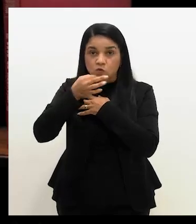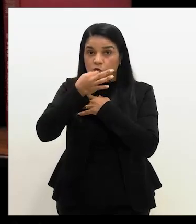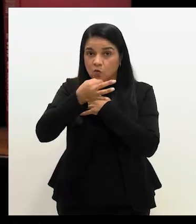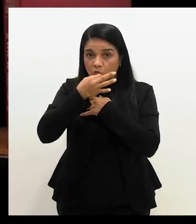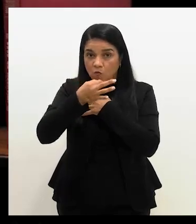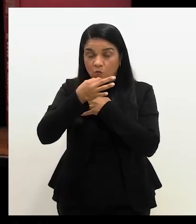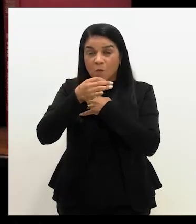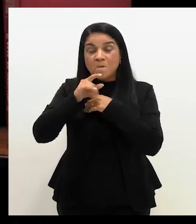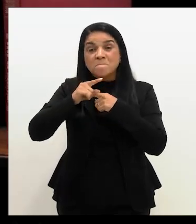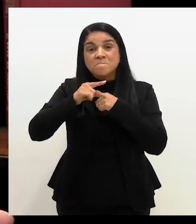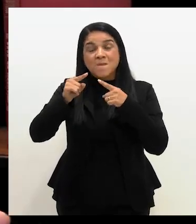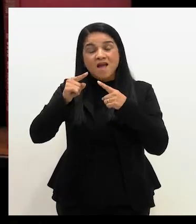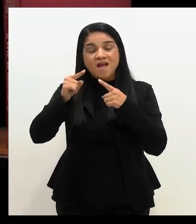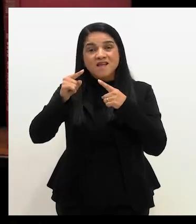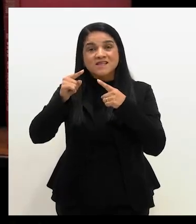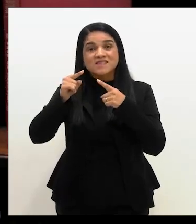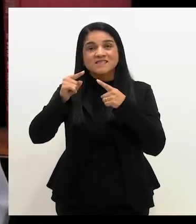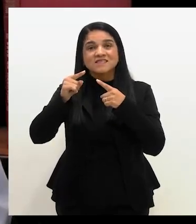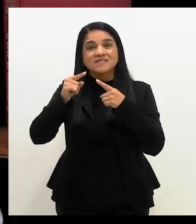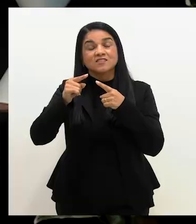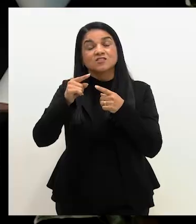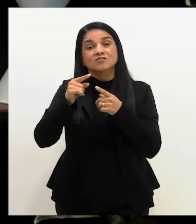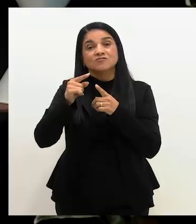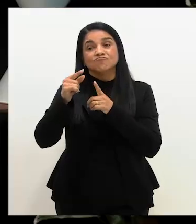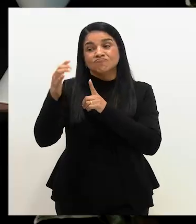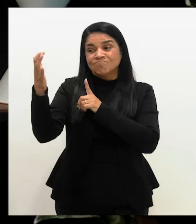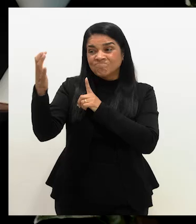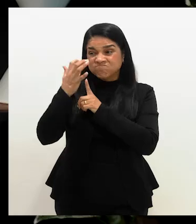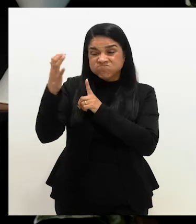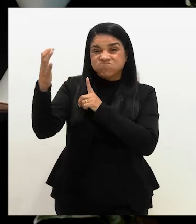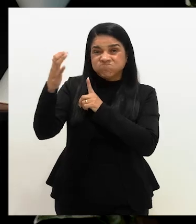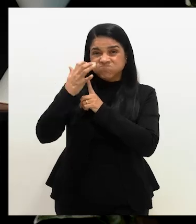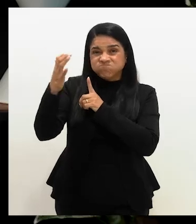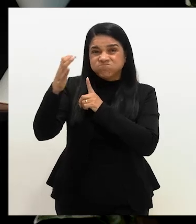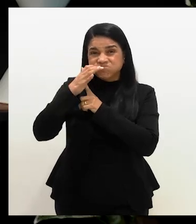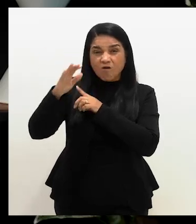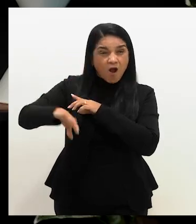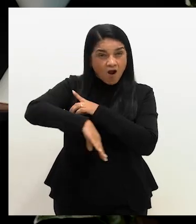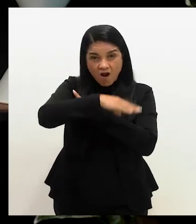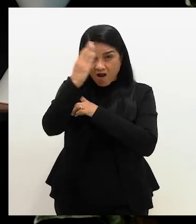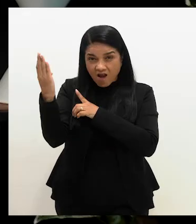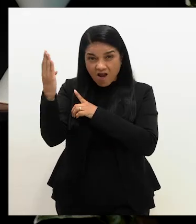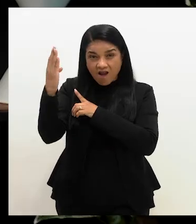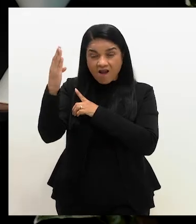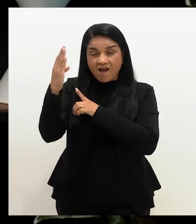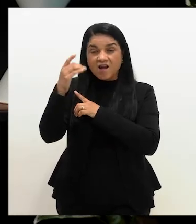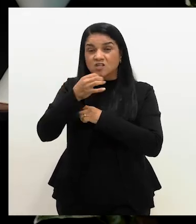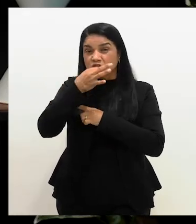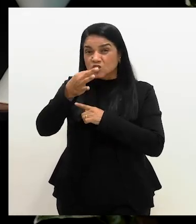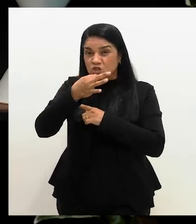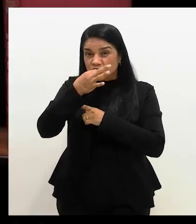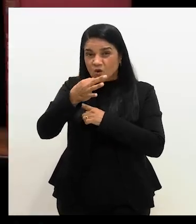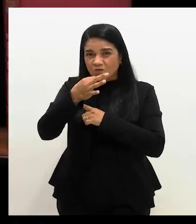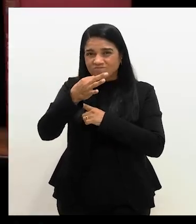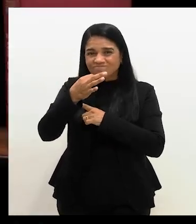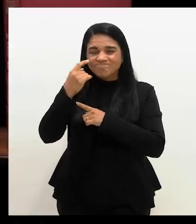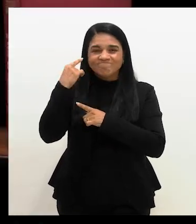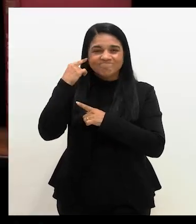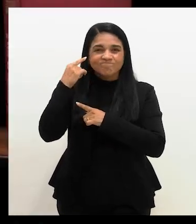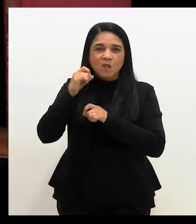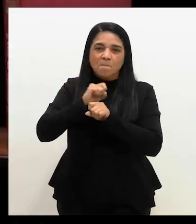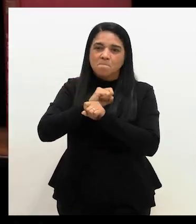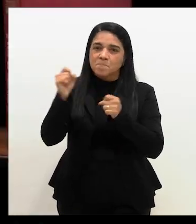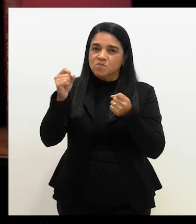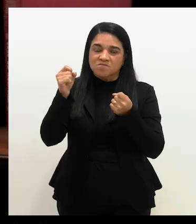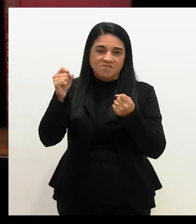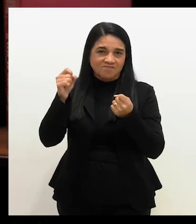que esse reflexo, ele é fadigável. Se a gente ficar muito tempo exposto a esses barulhos muito altos, vai chegar uma hora que esse reflexo não vai